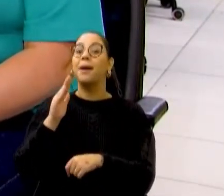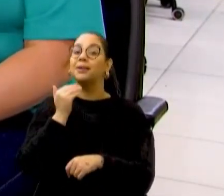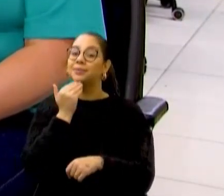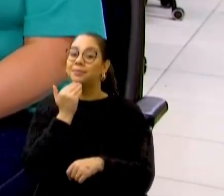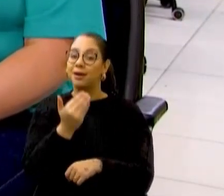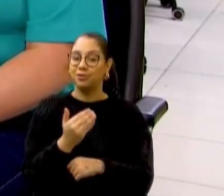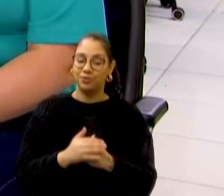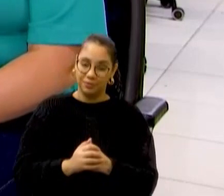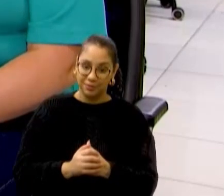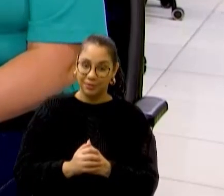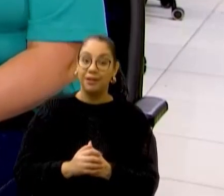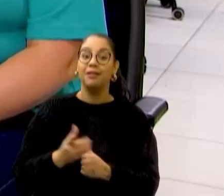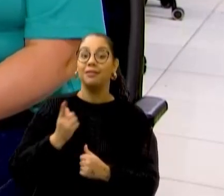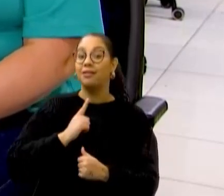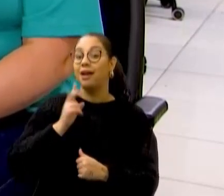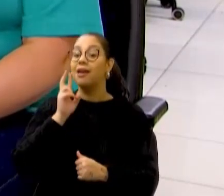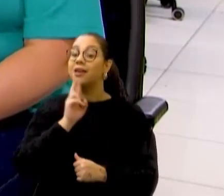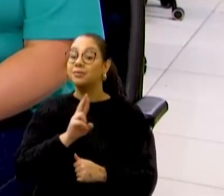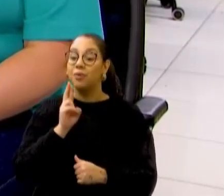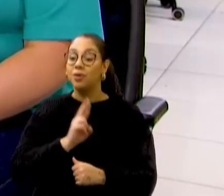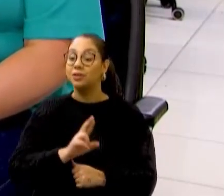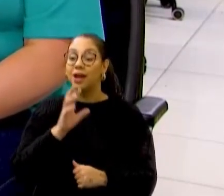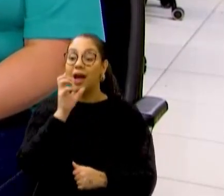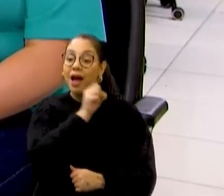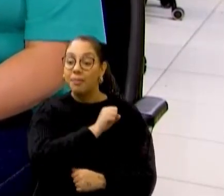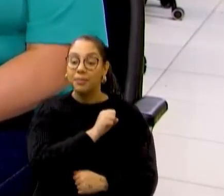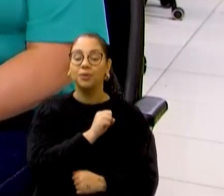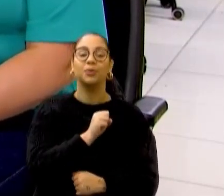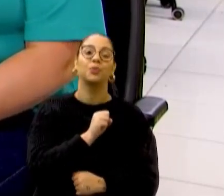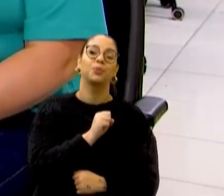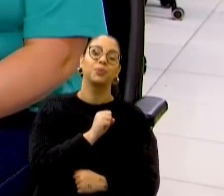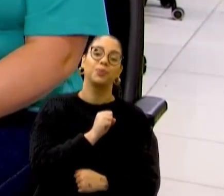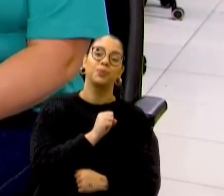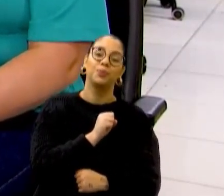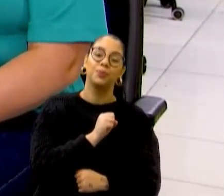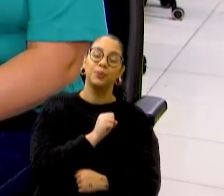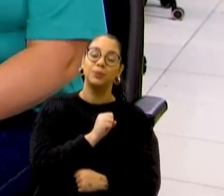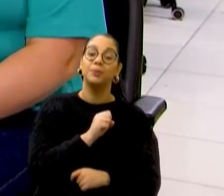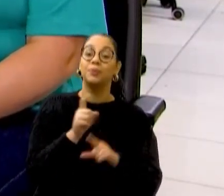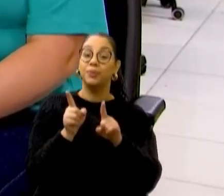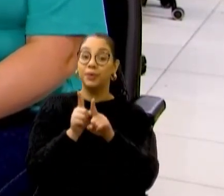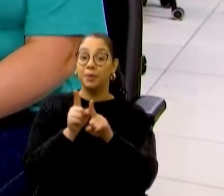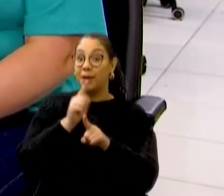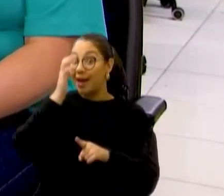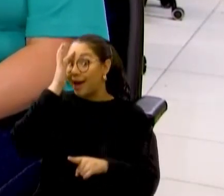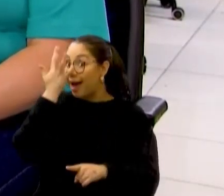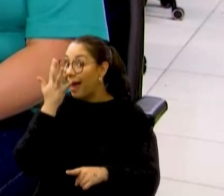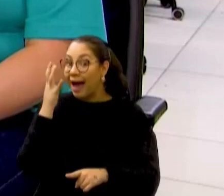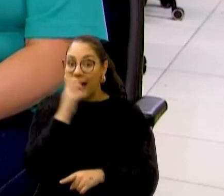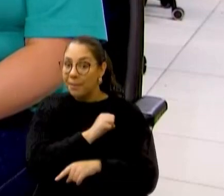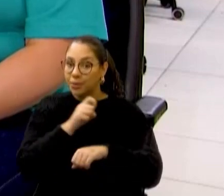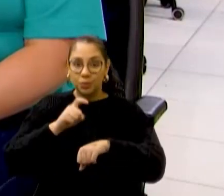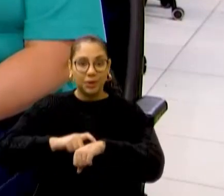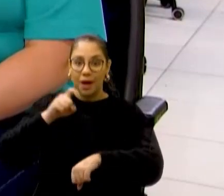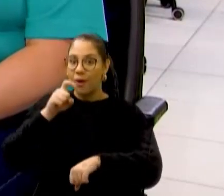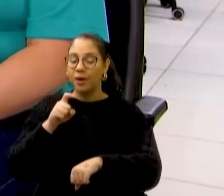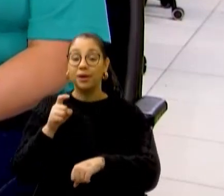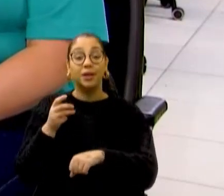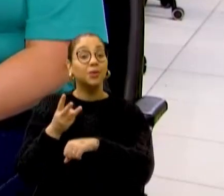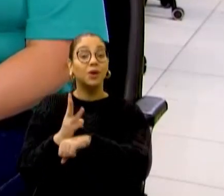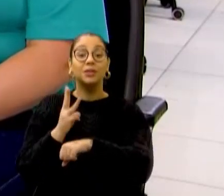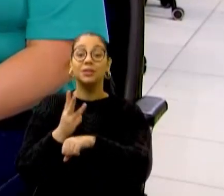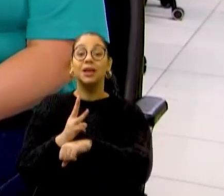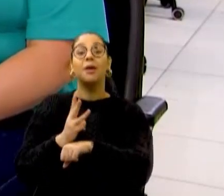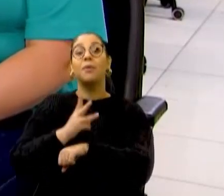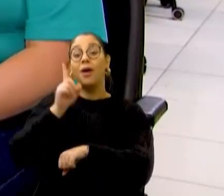mais requisitado né vocês querem respostas maisgens que mais ágeis querem soluções imediatas